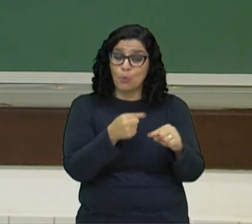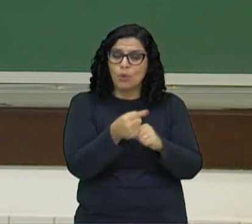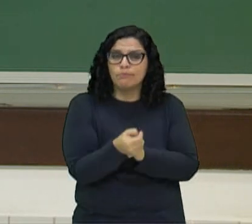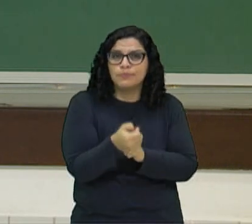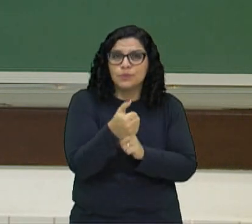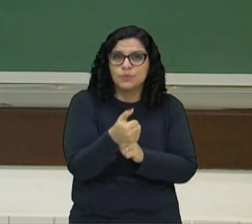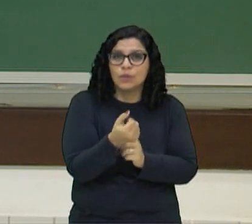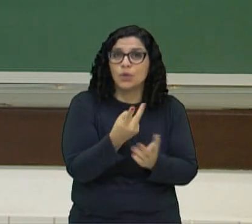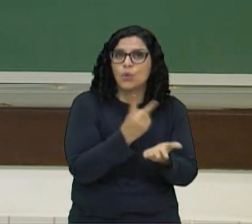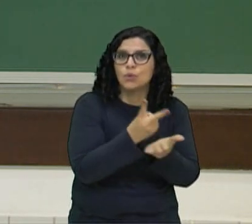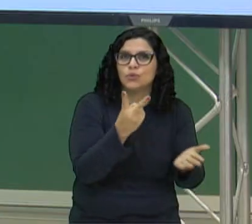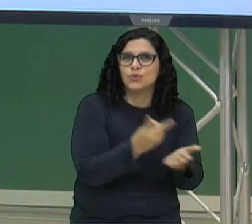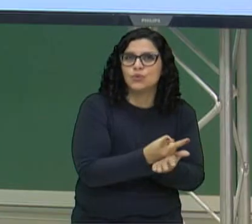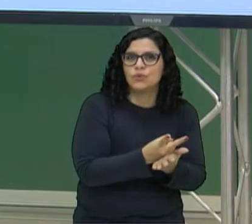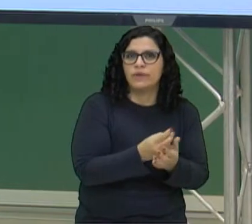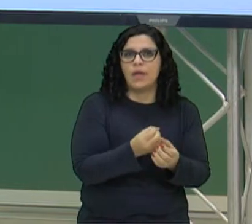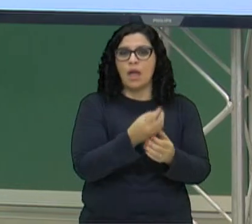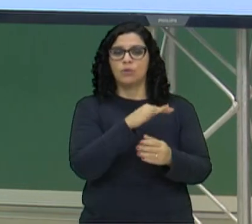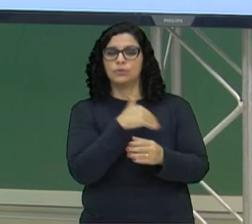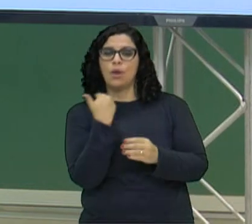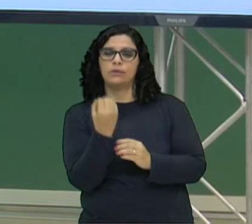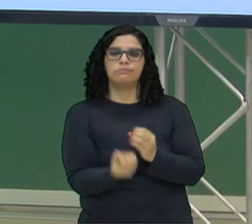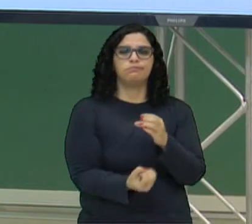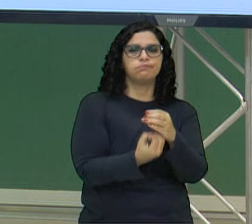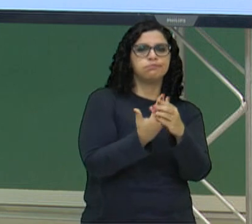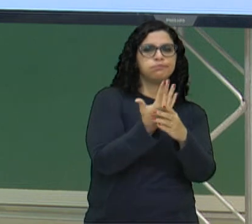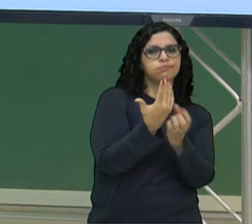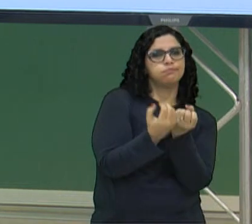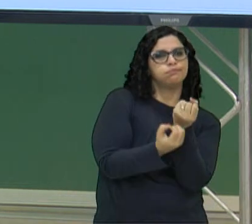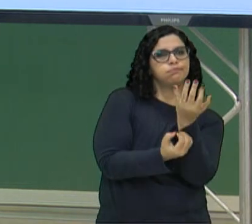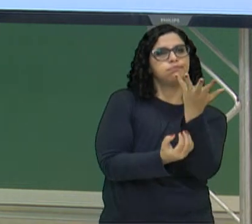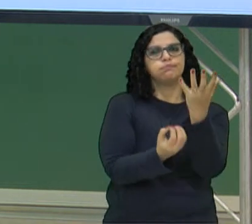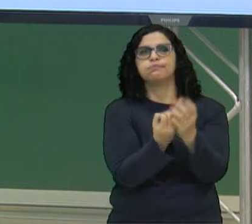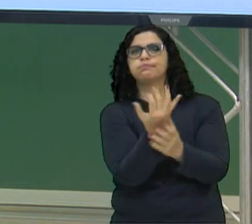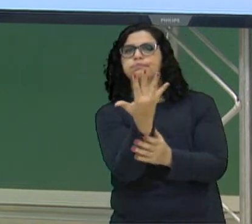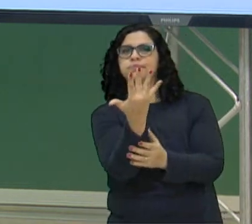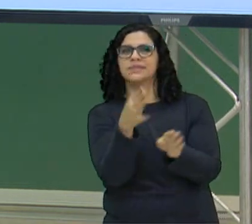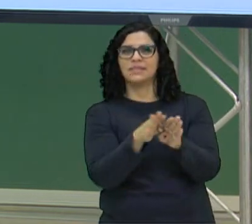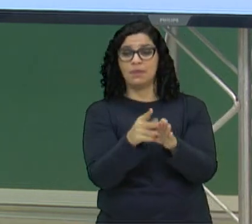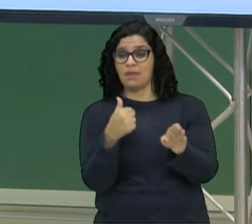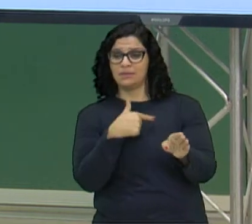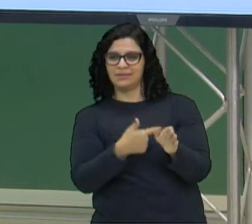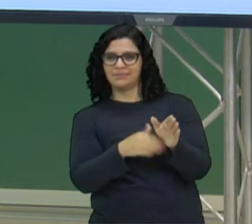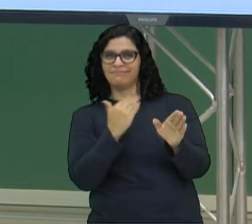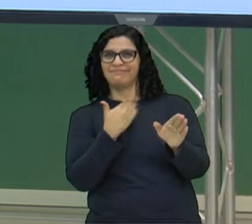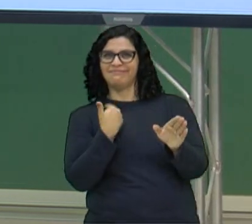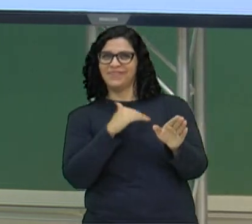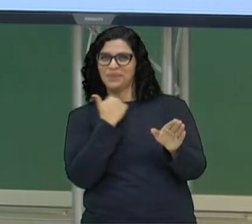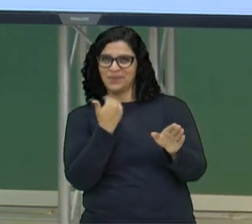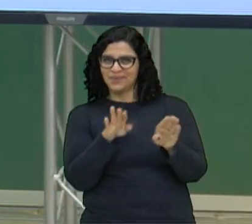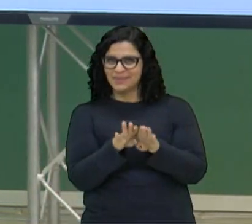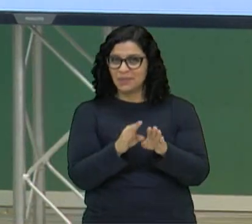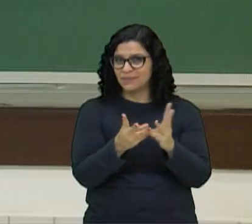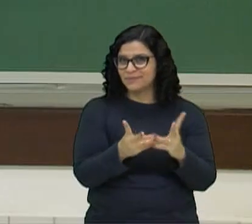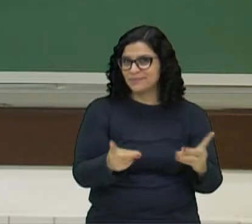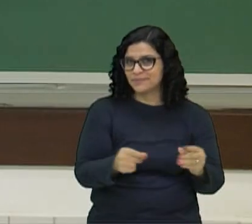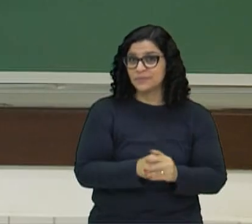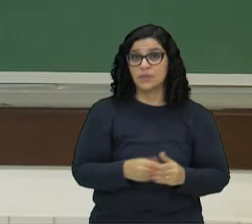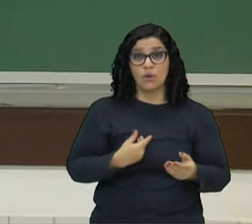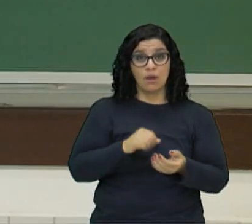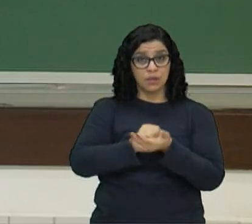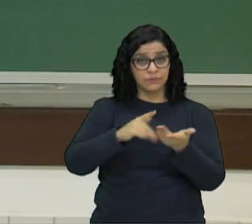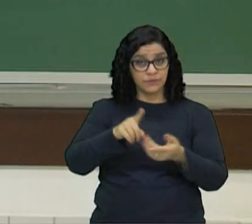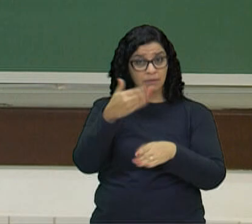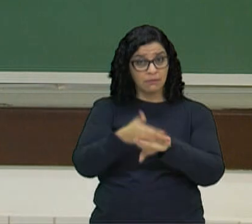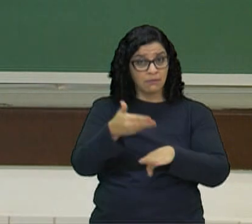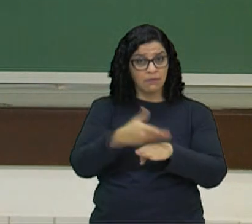pouco. Os exemplares foram morrendo e nascendo outros. Quer dizer, nascendo outros antes deles morrerem. Continuando. Exercício